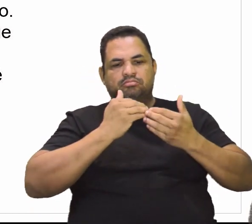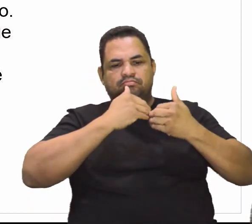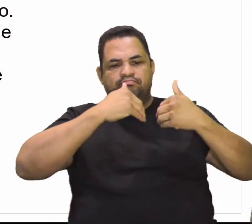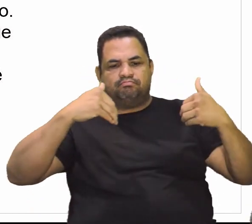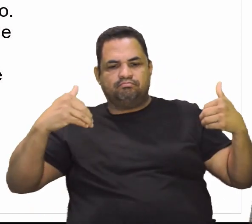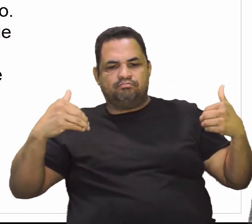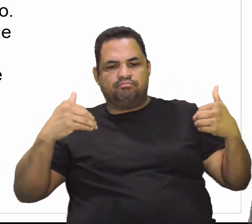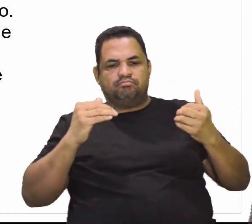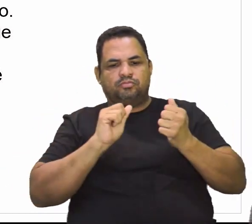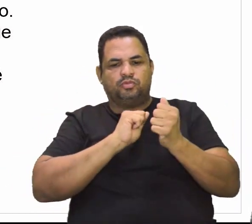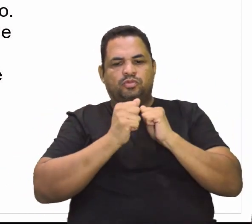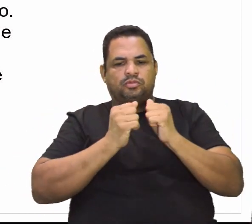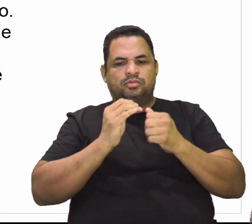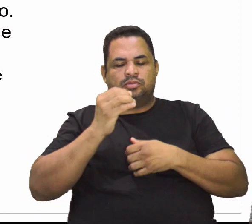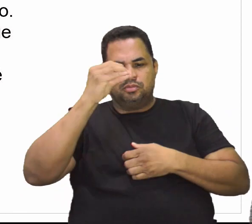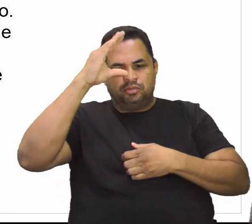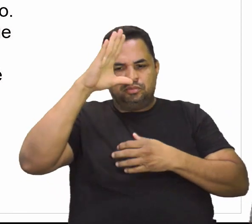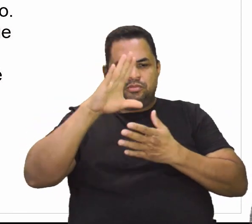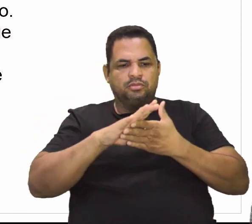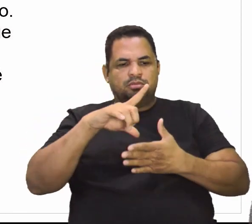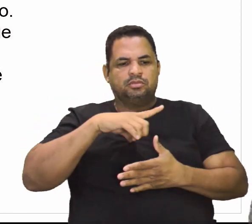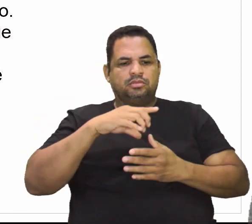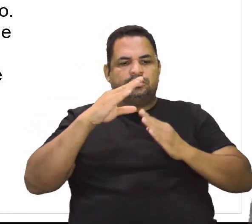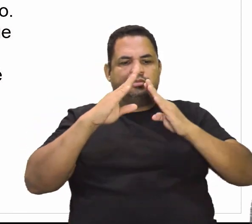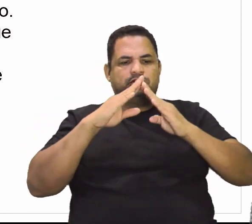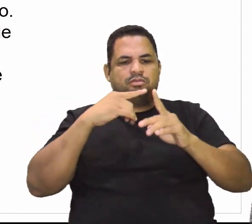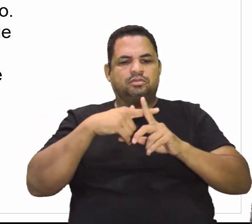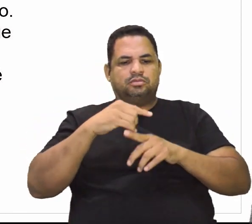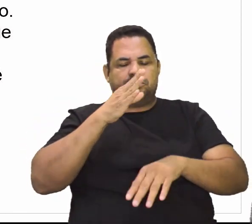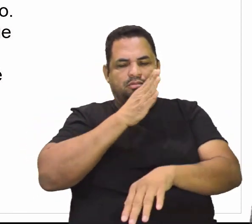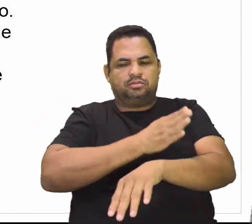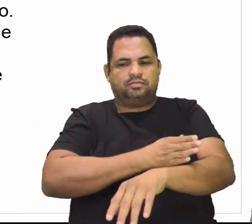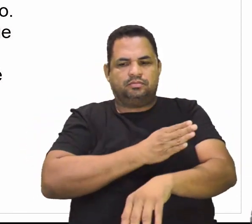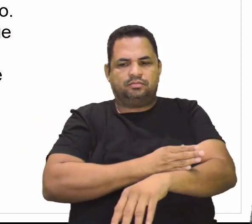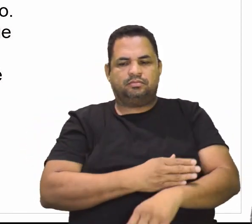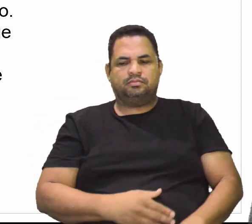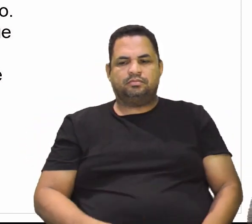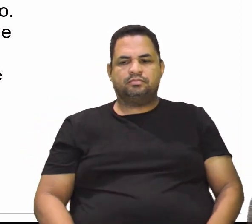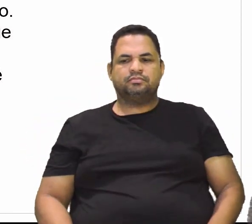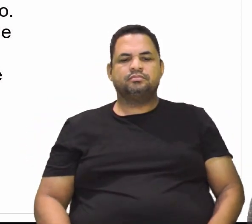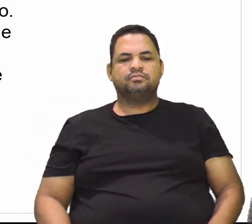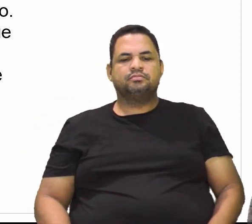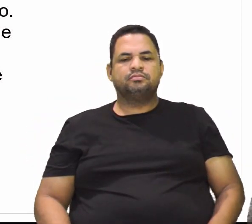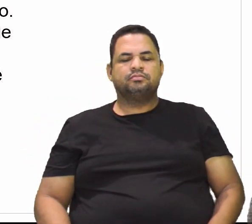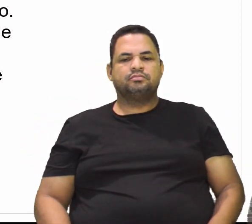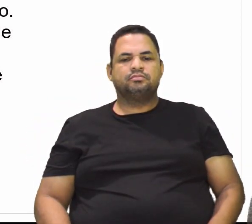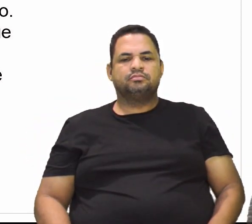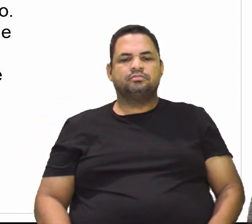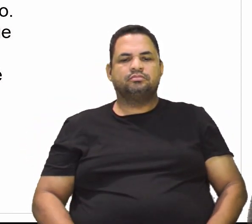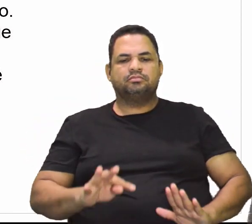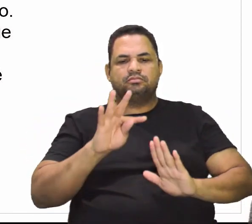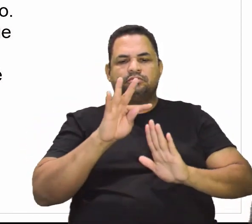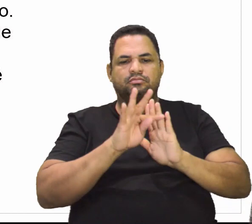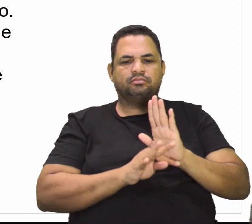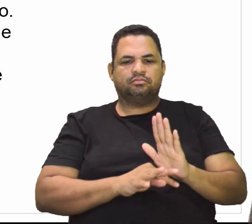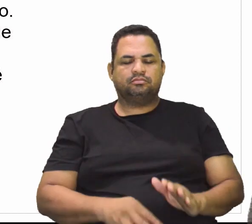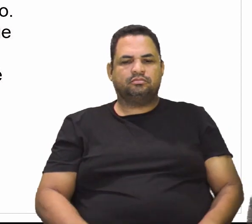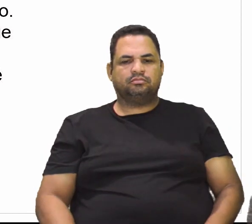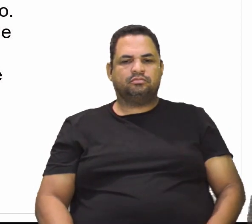rompiam com o monopólio do conhecimento exercido pela igreja ao longo da Idade Média. Então, o texto fala aqui,